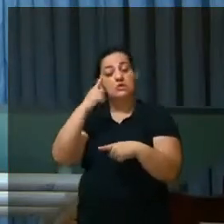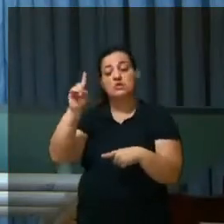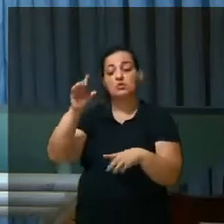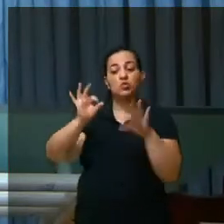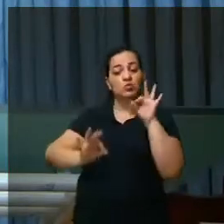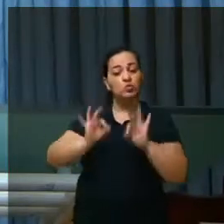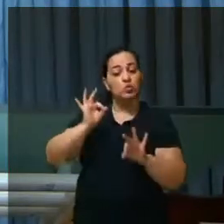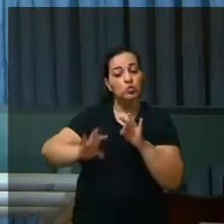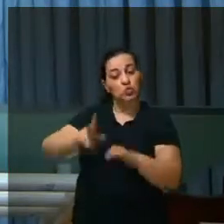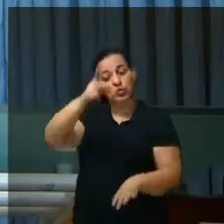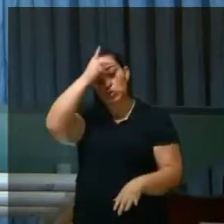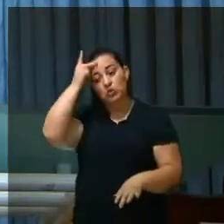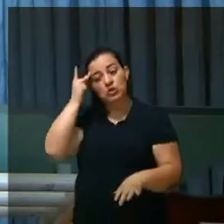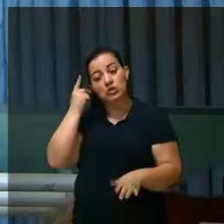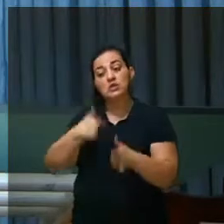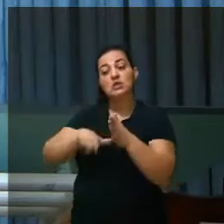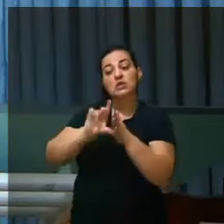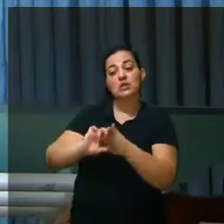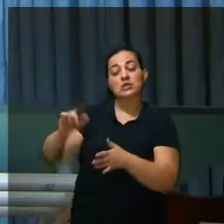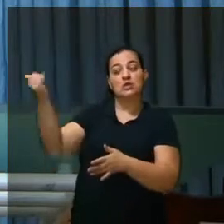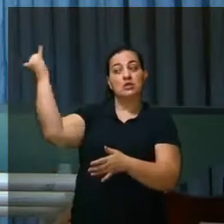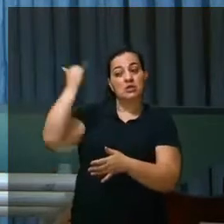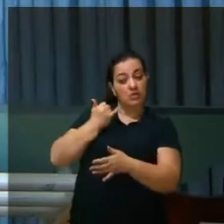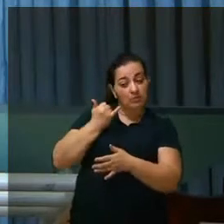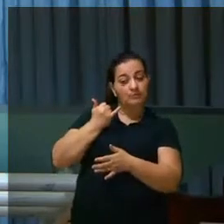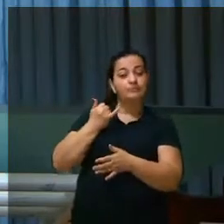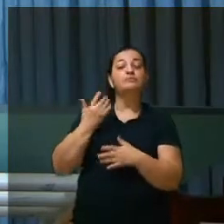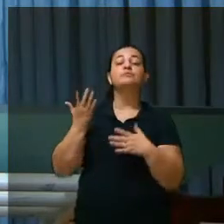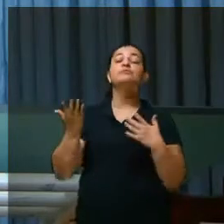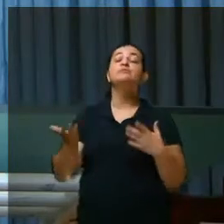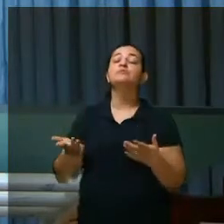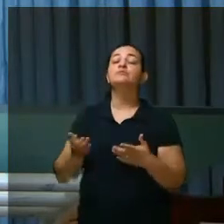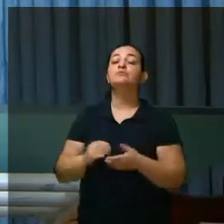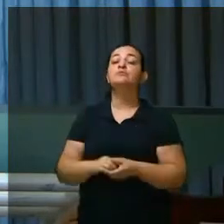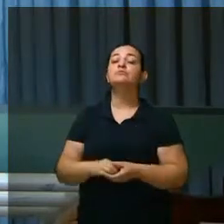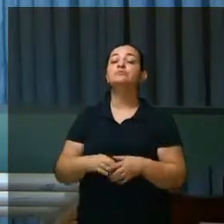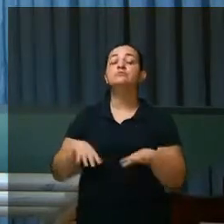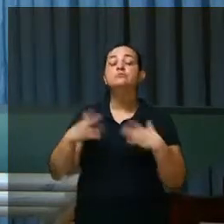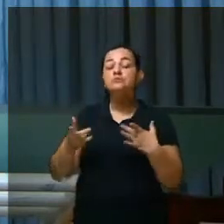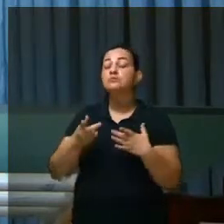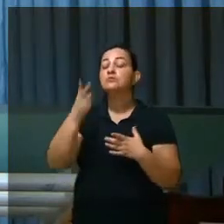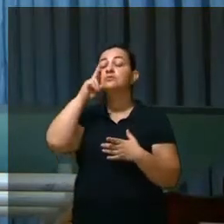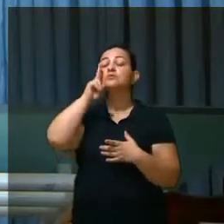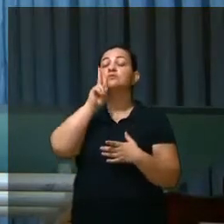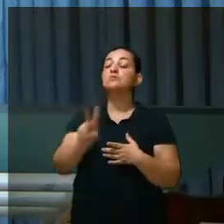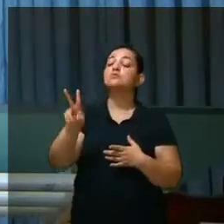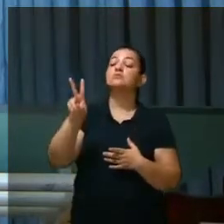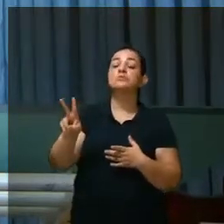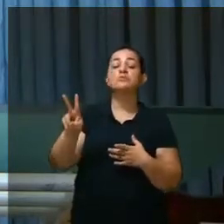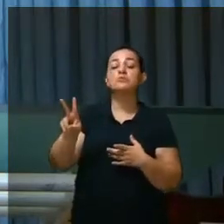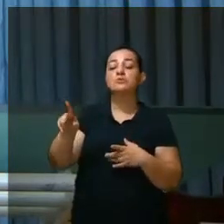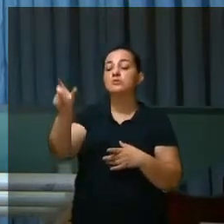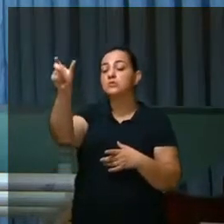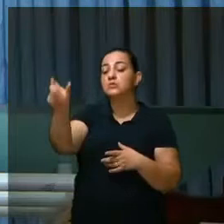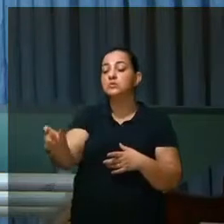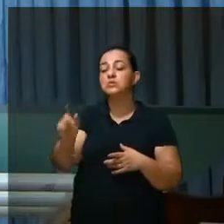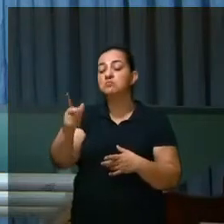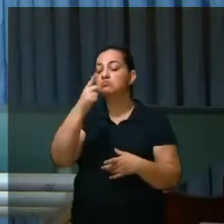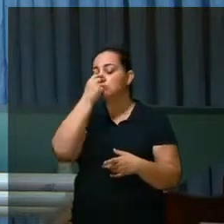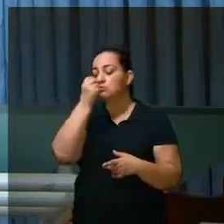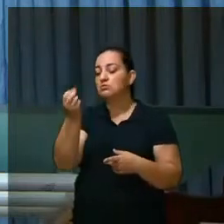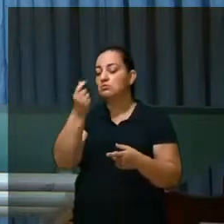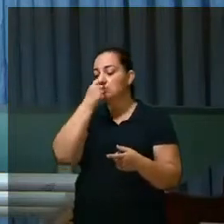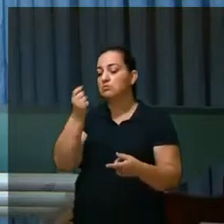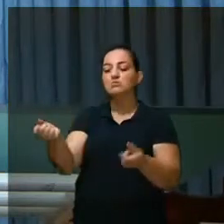advertência a juízo antes de advertir e ele viu a pessoa